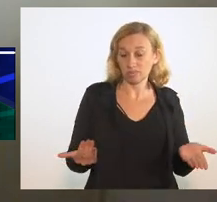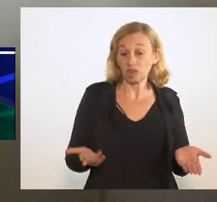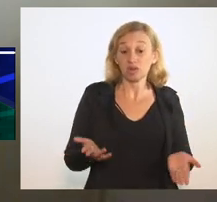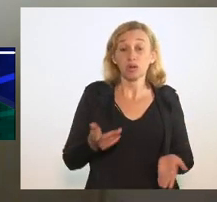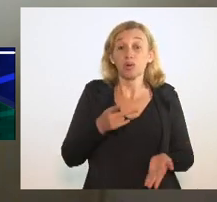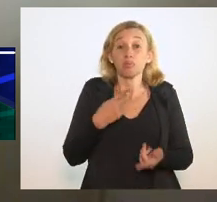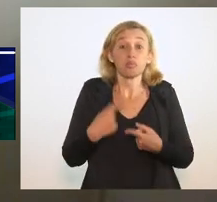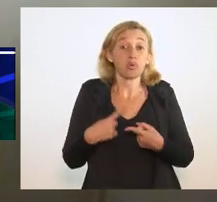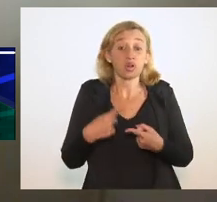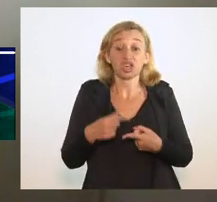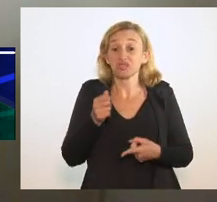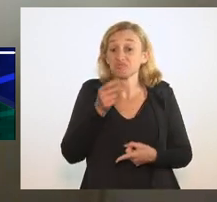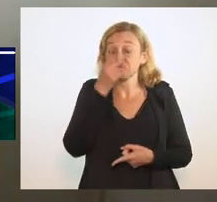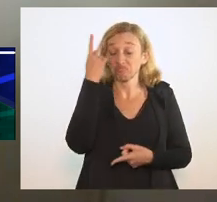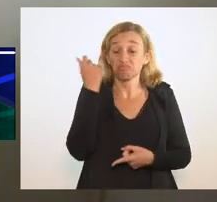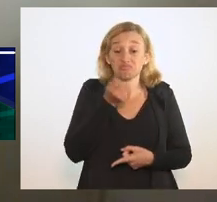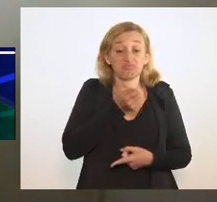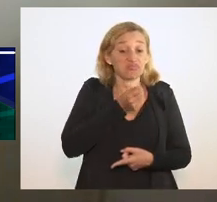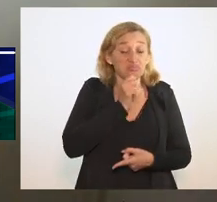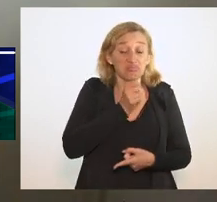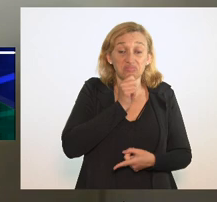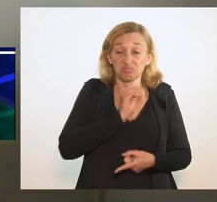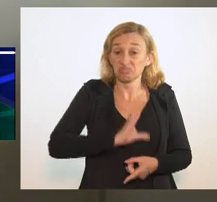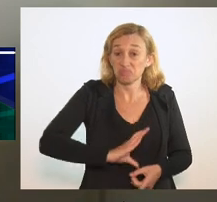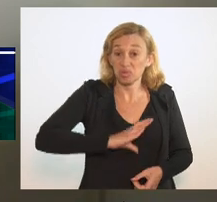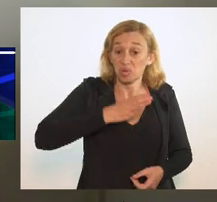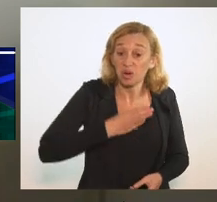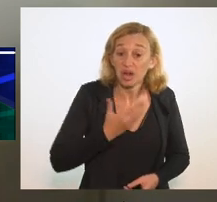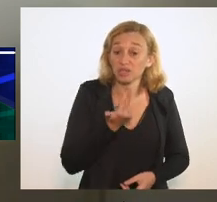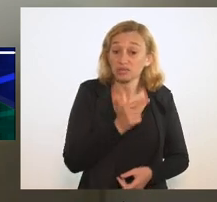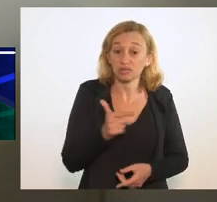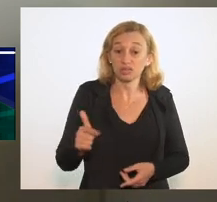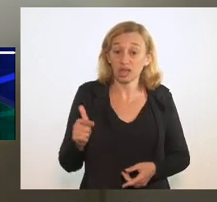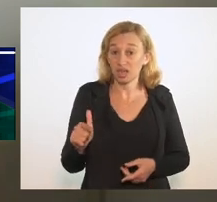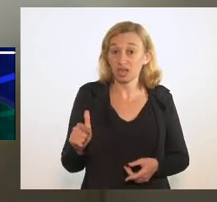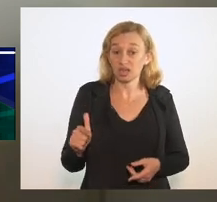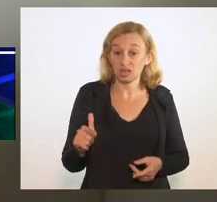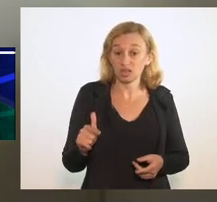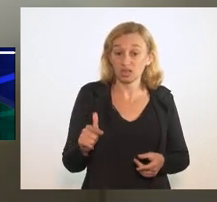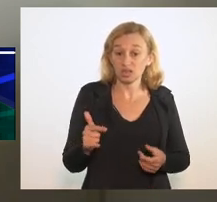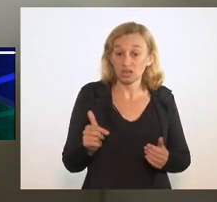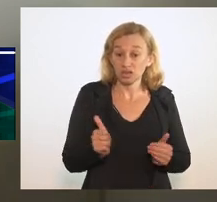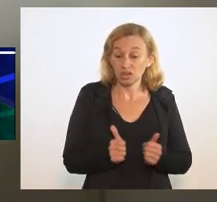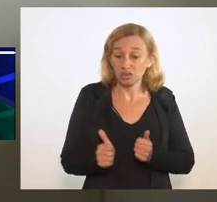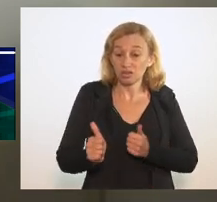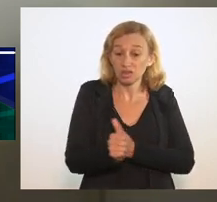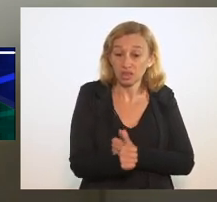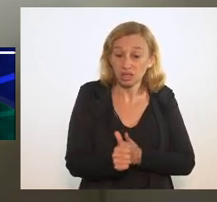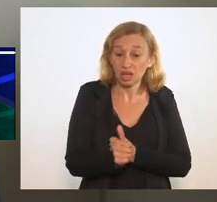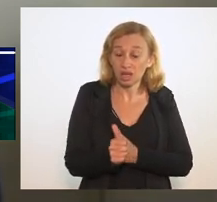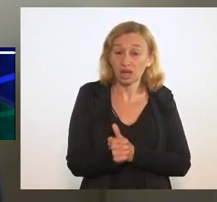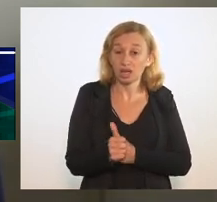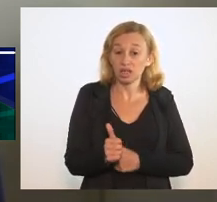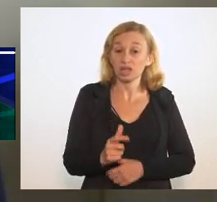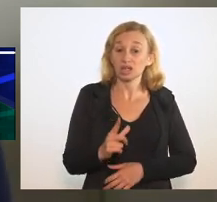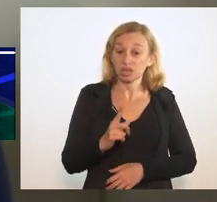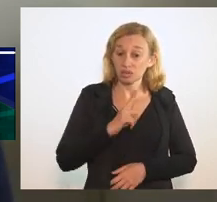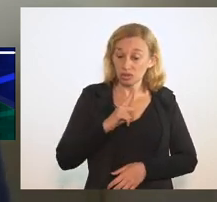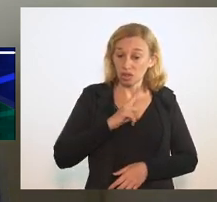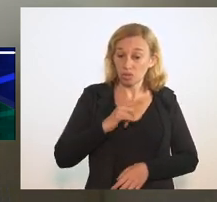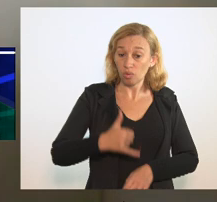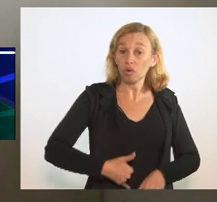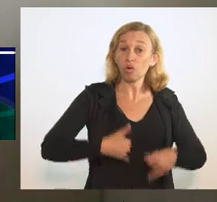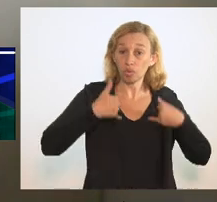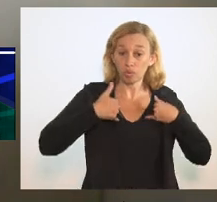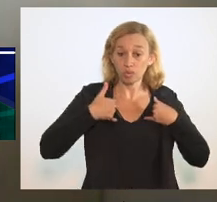ninguém, né, tem coragem de enfrentar a maior estatal brasileira, que eu me orgulho, que é a